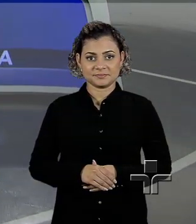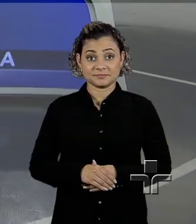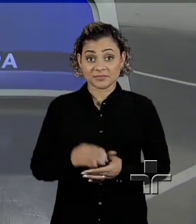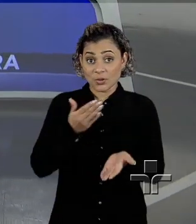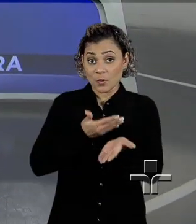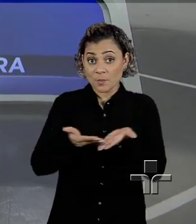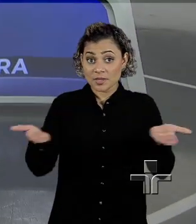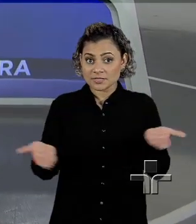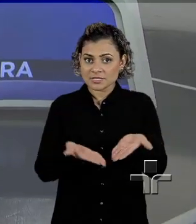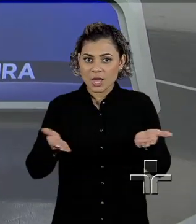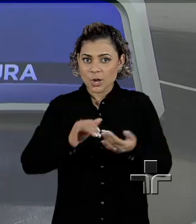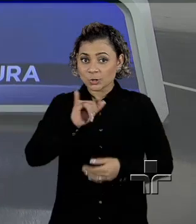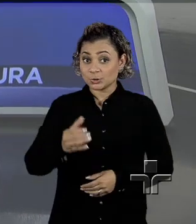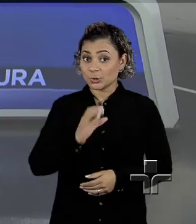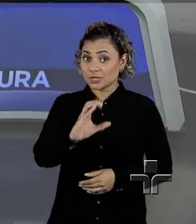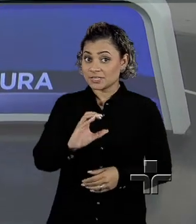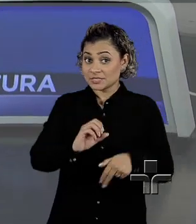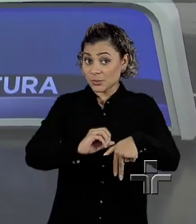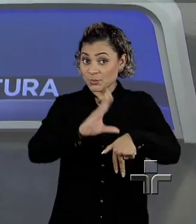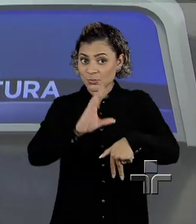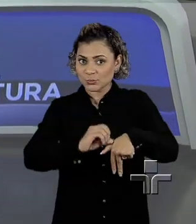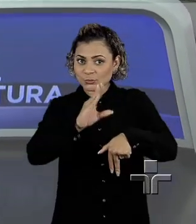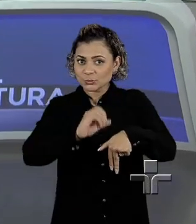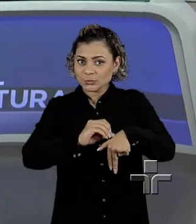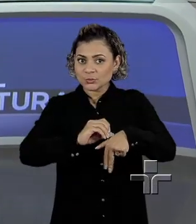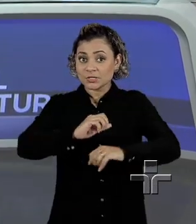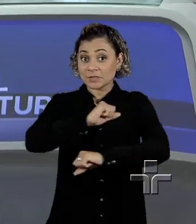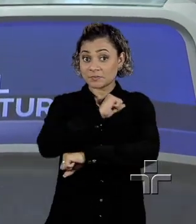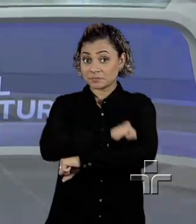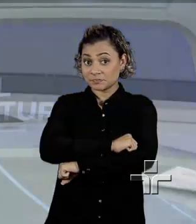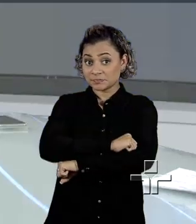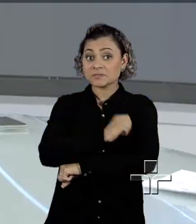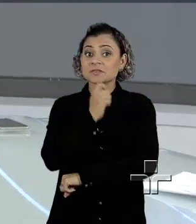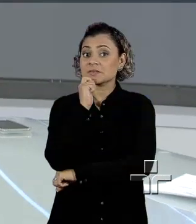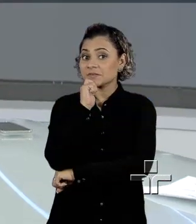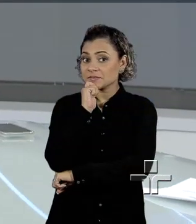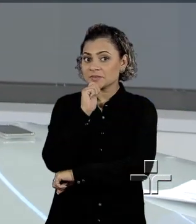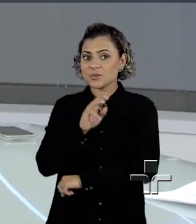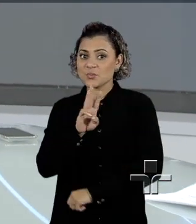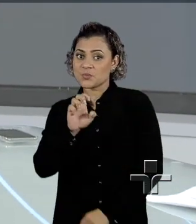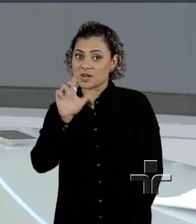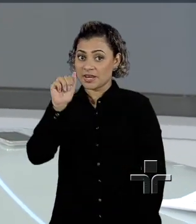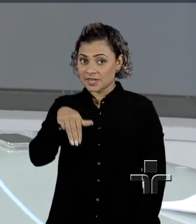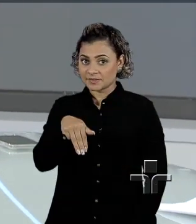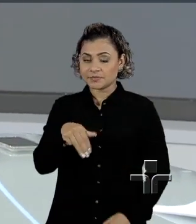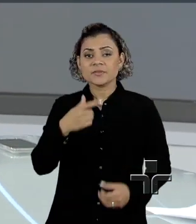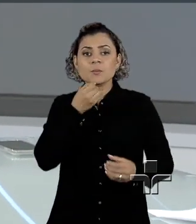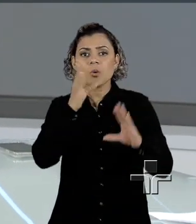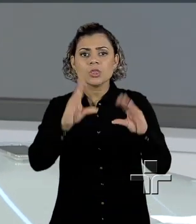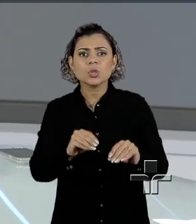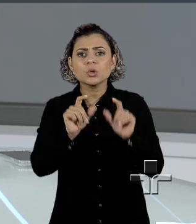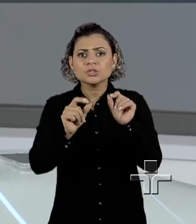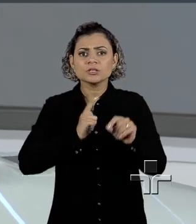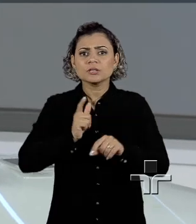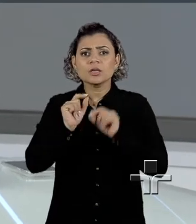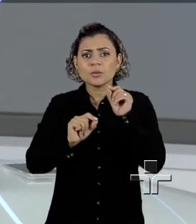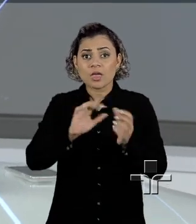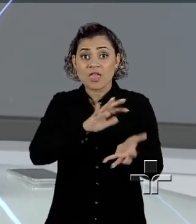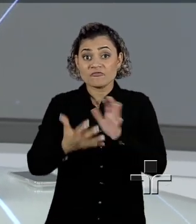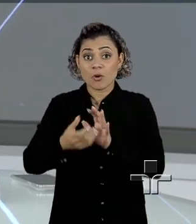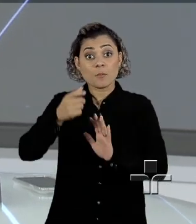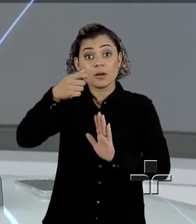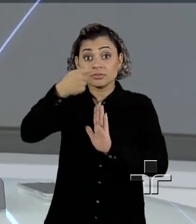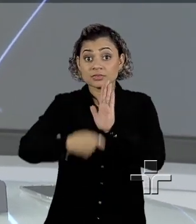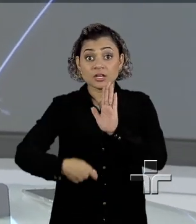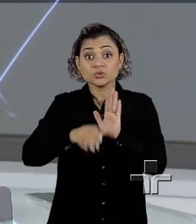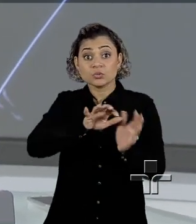Começa agora o Jornal da Cultura com William Correia. Boa noite. O relator apresenta texto final da reforma da Previdência